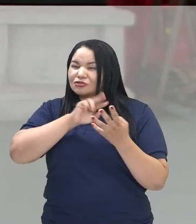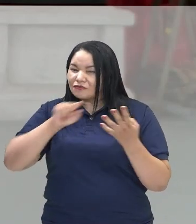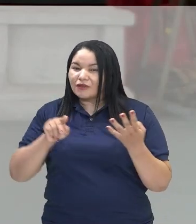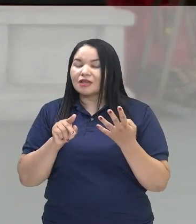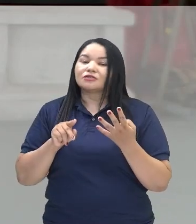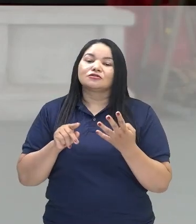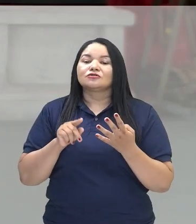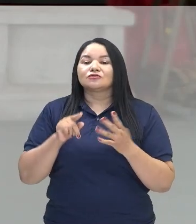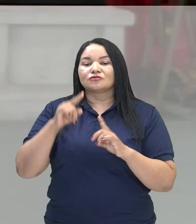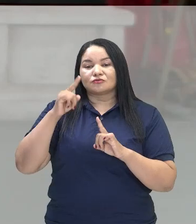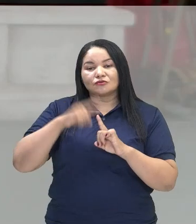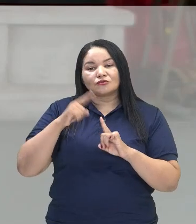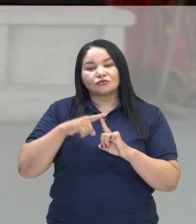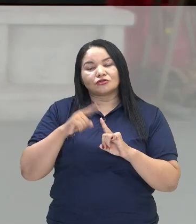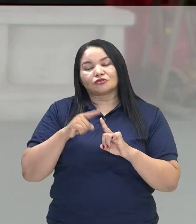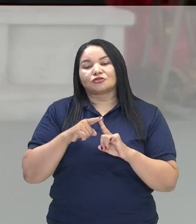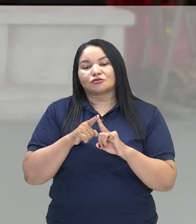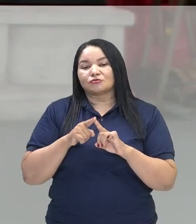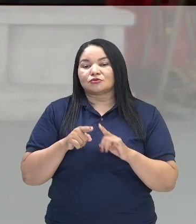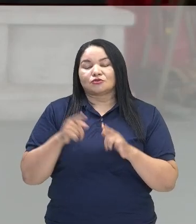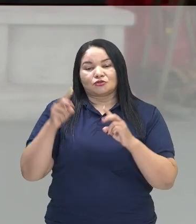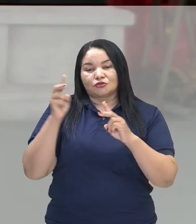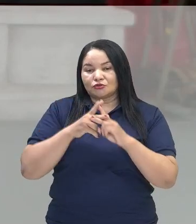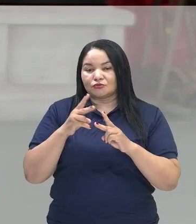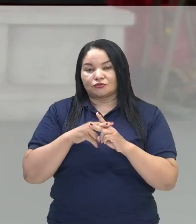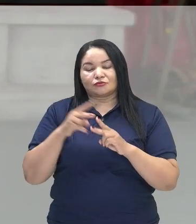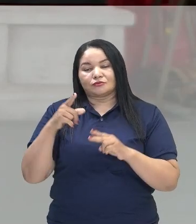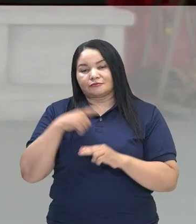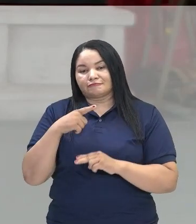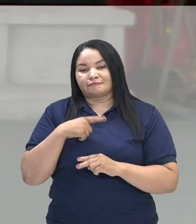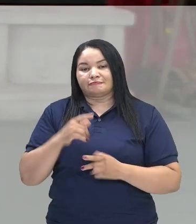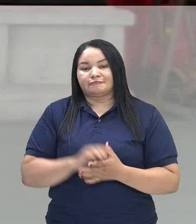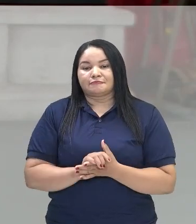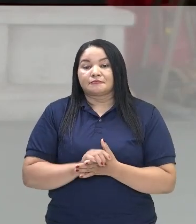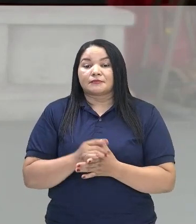o Wushu Choi Li Fa, o Wushu